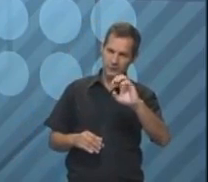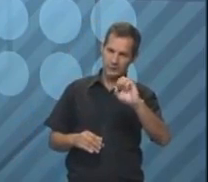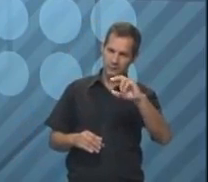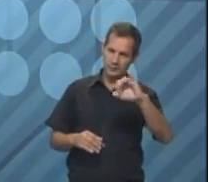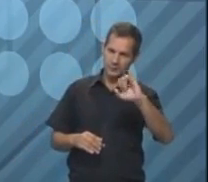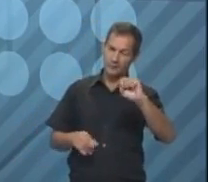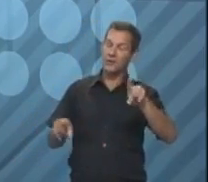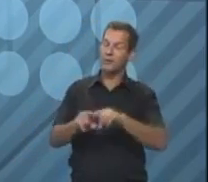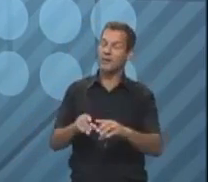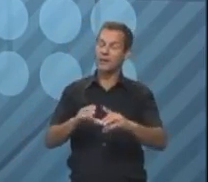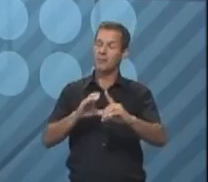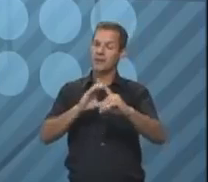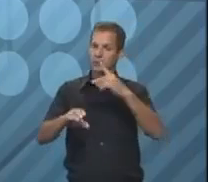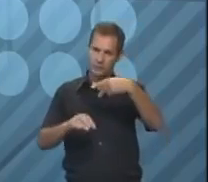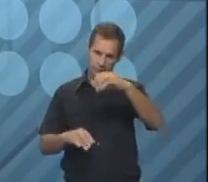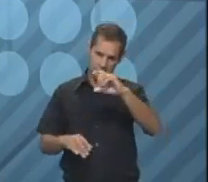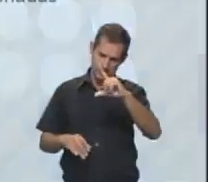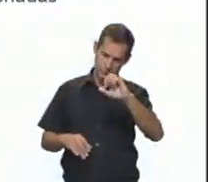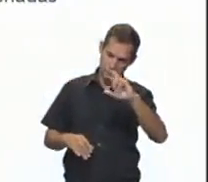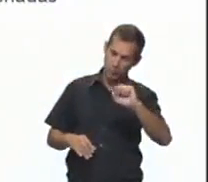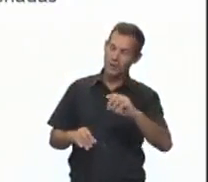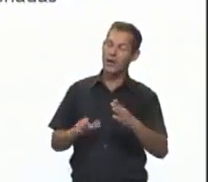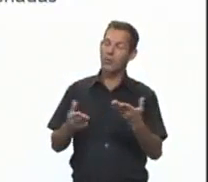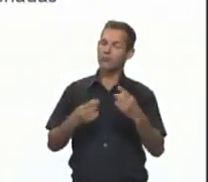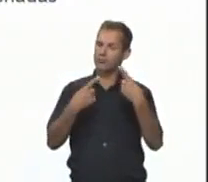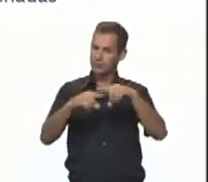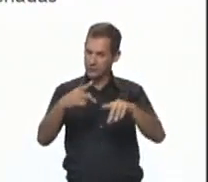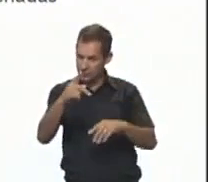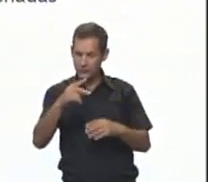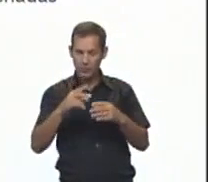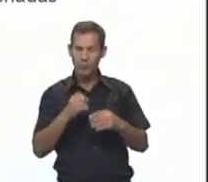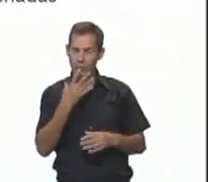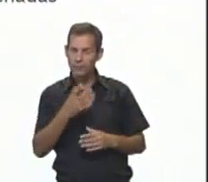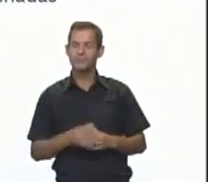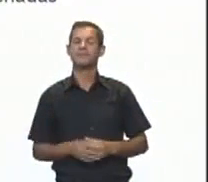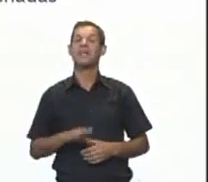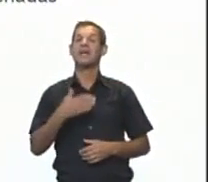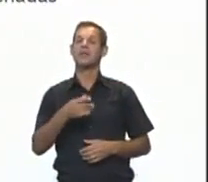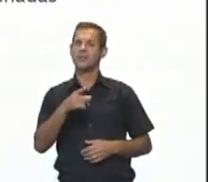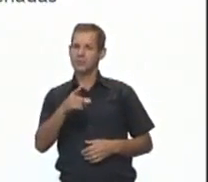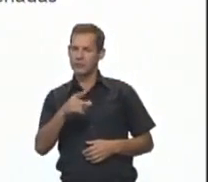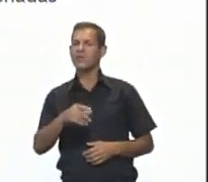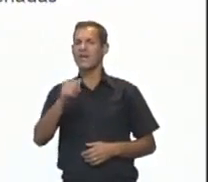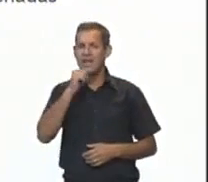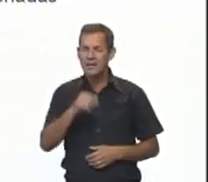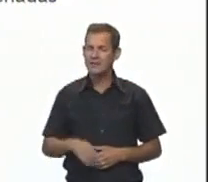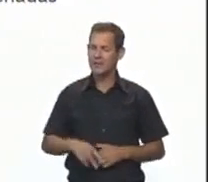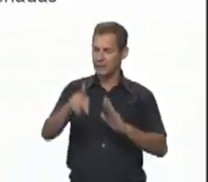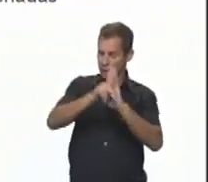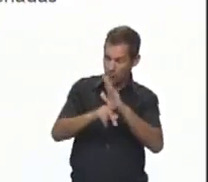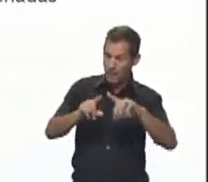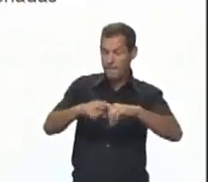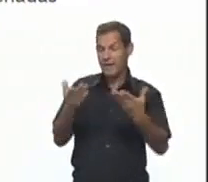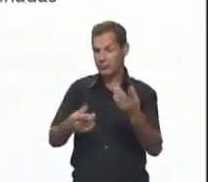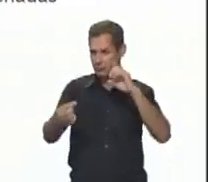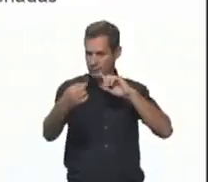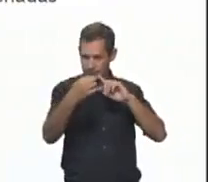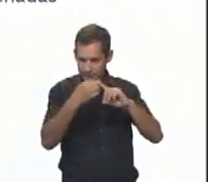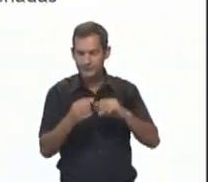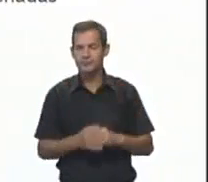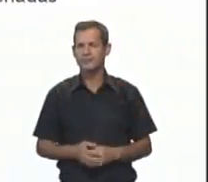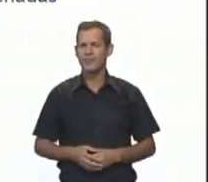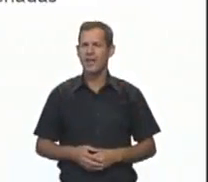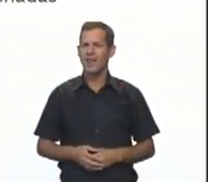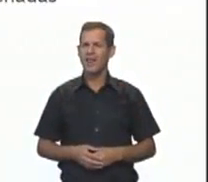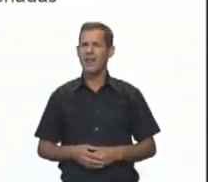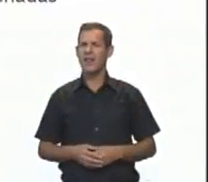Mas antes da gente ver essa relação, vamos ver qual que é o seu desafio. Bom, então você está continuando nesse projeto e agora o objetivo